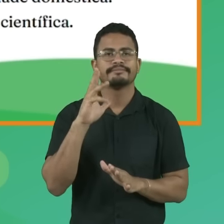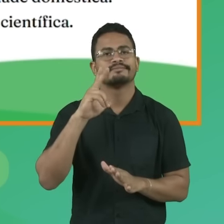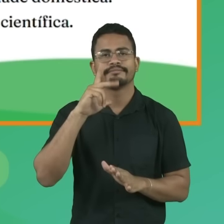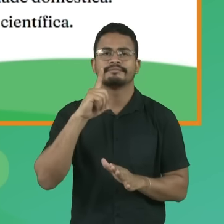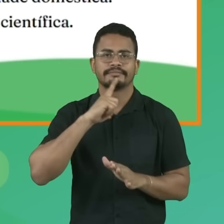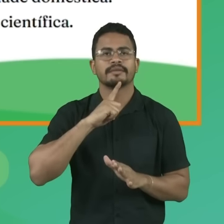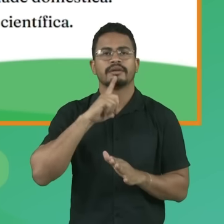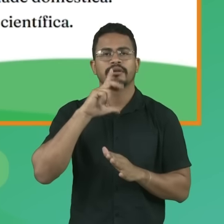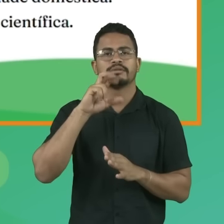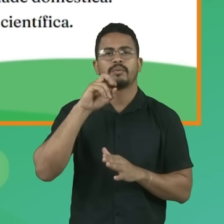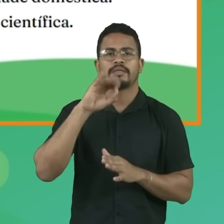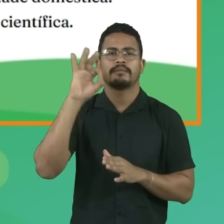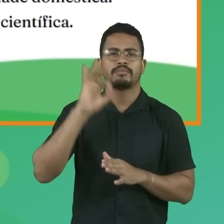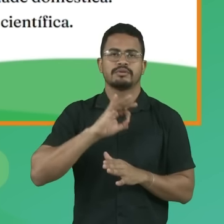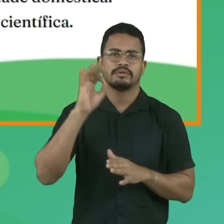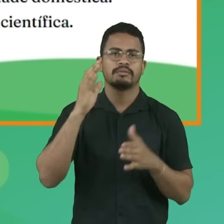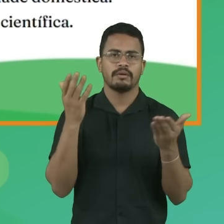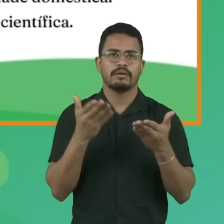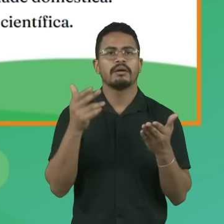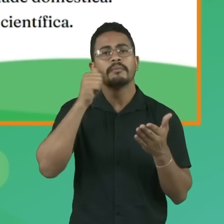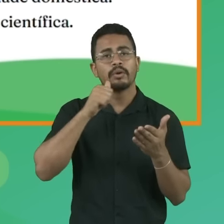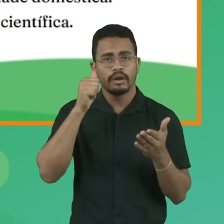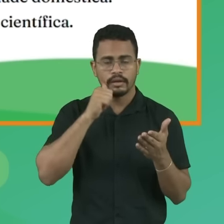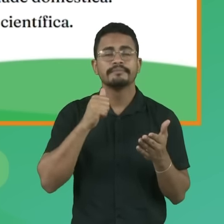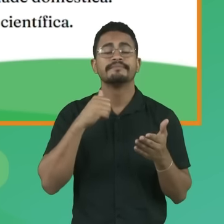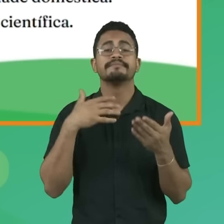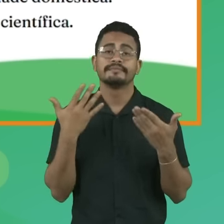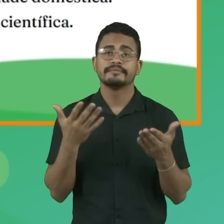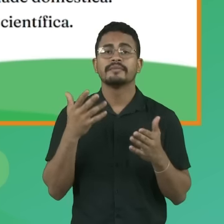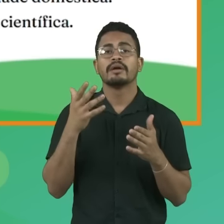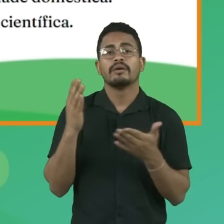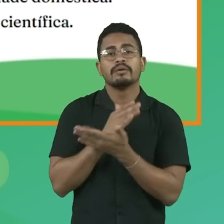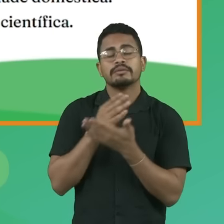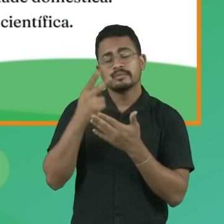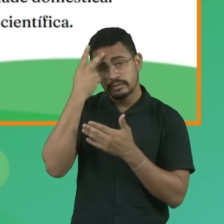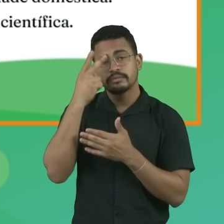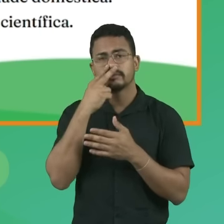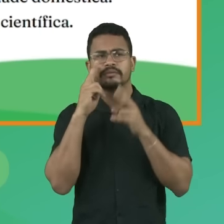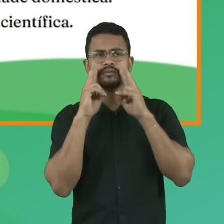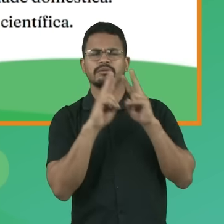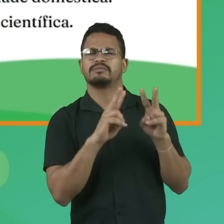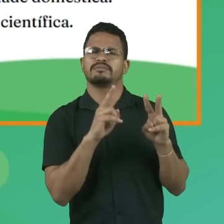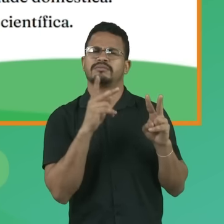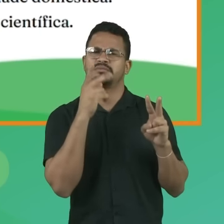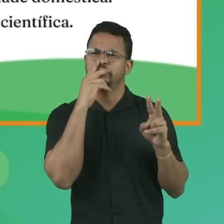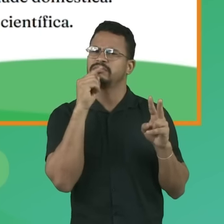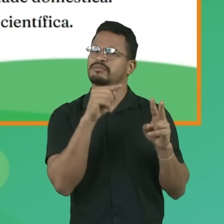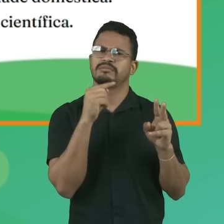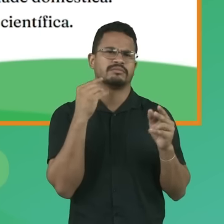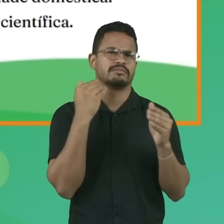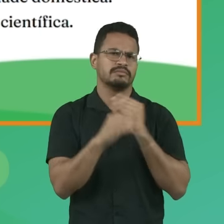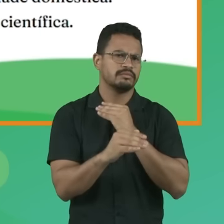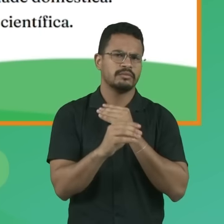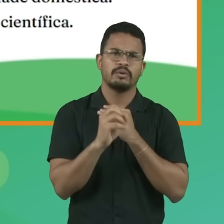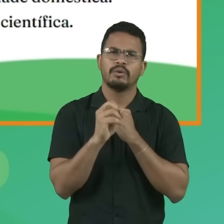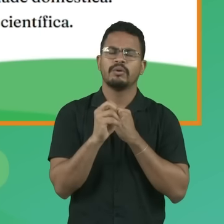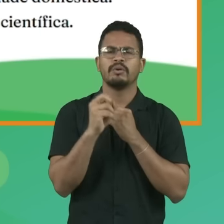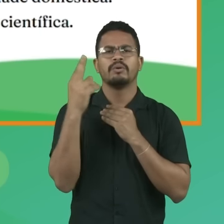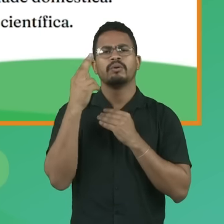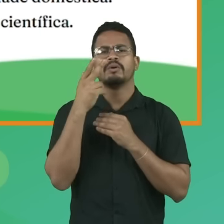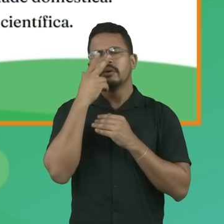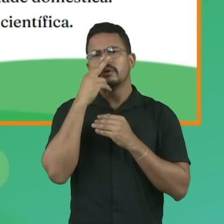50% dela de mulheres. E aí os internautas viram isso como uma afronta, né? Levaram ali para o lado